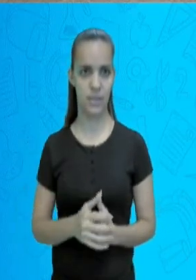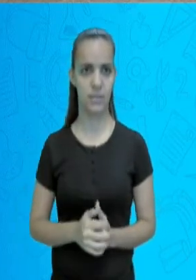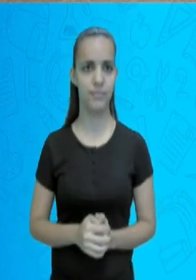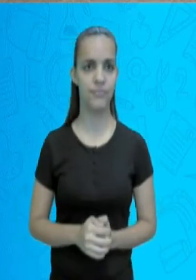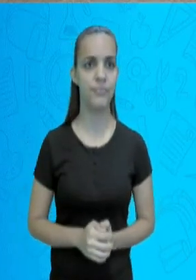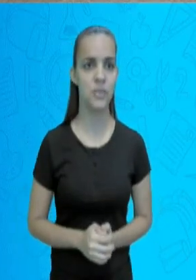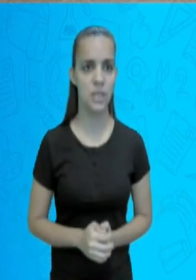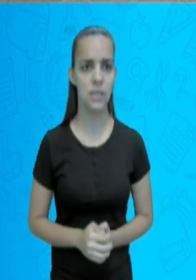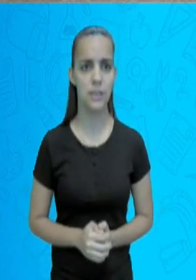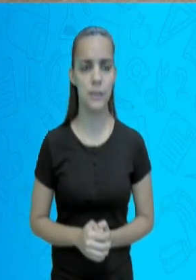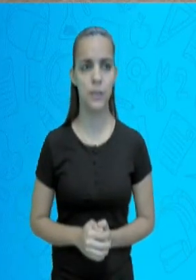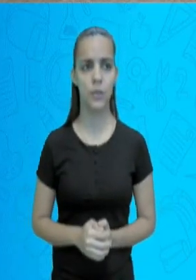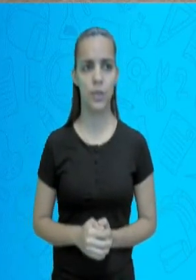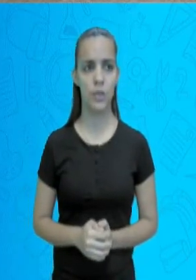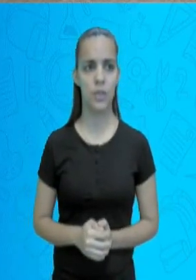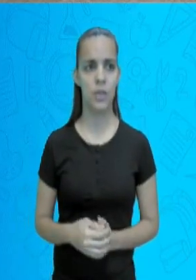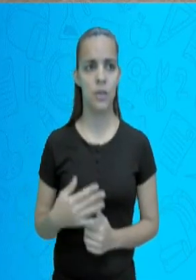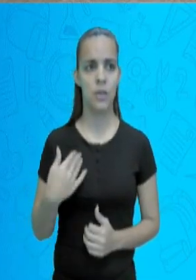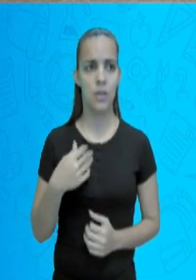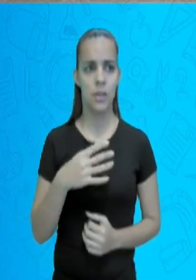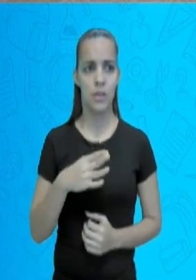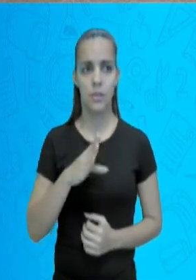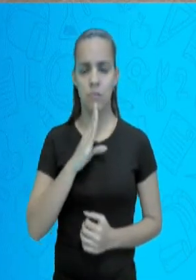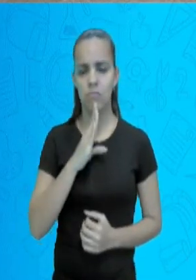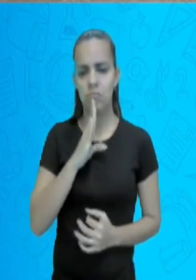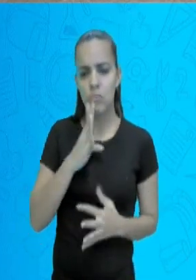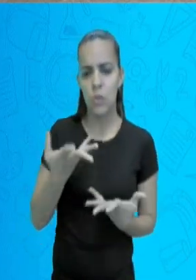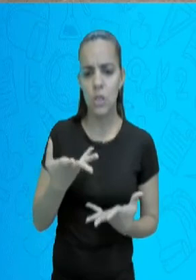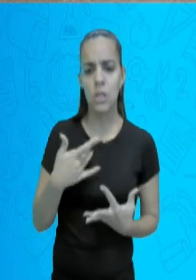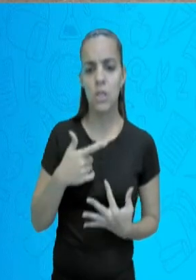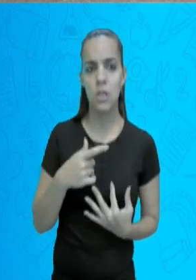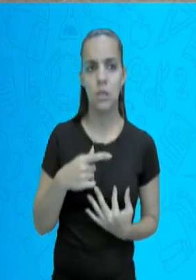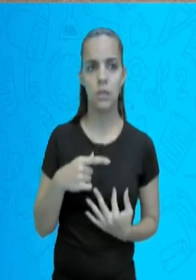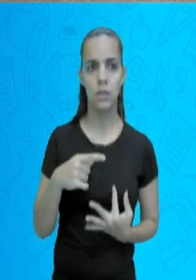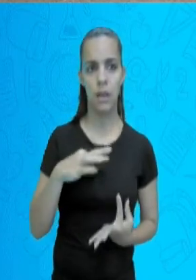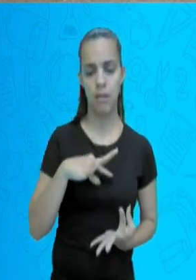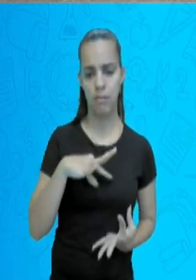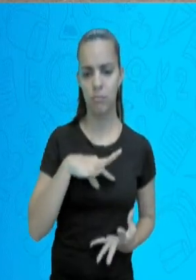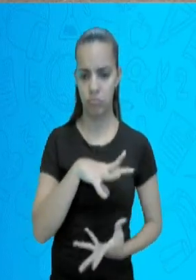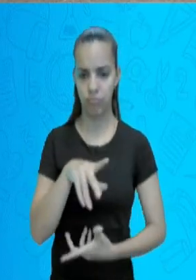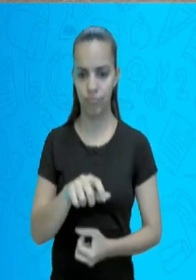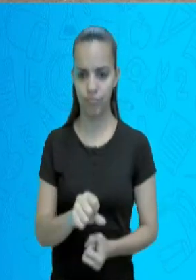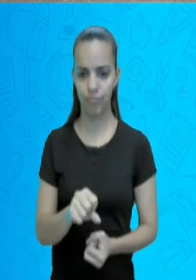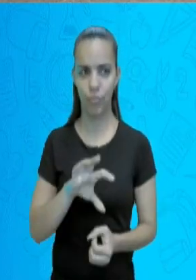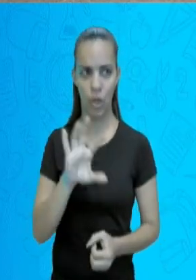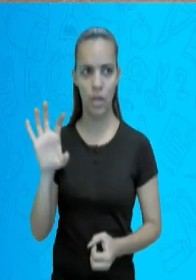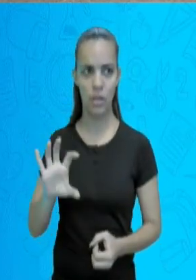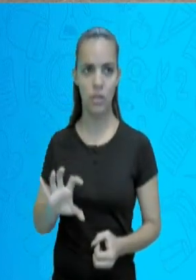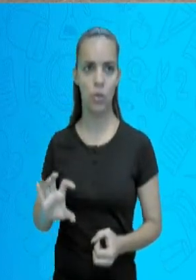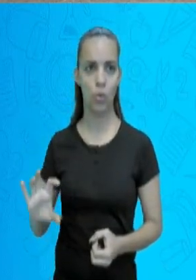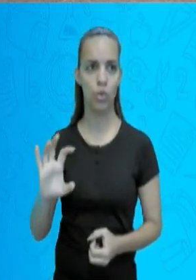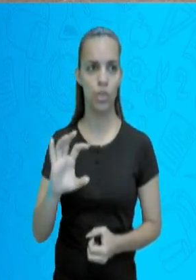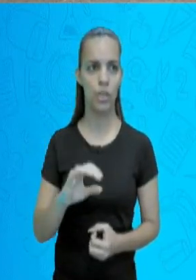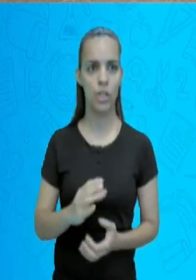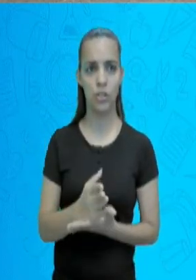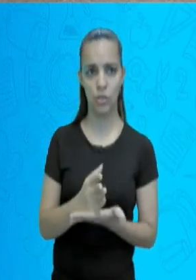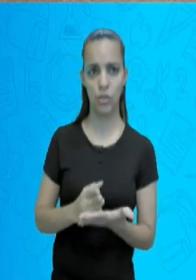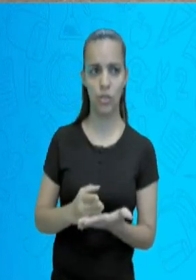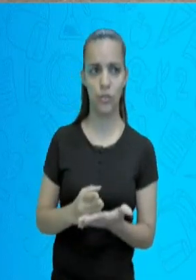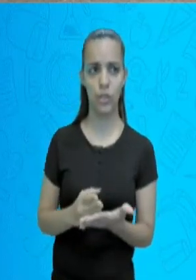Europa, ok? A Europa, então, é uma grande península pertencente à